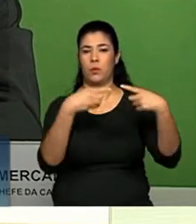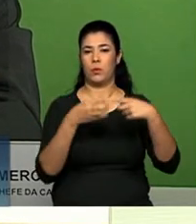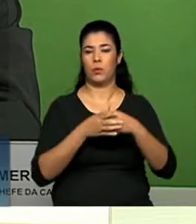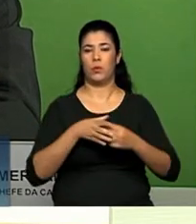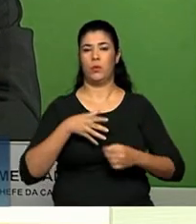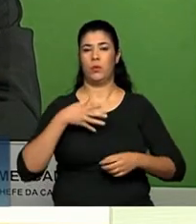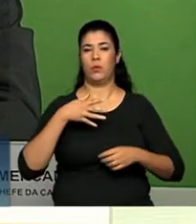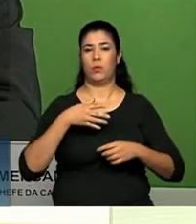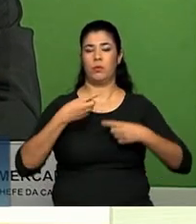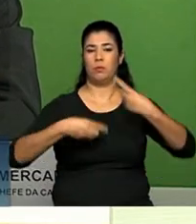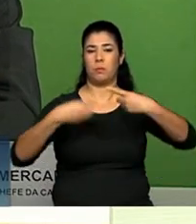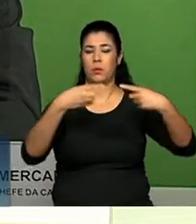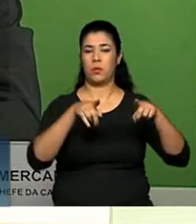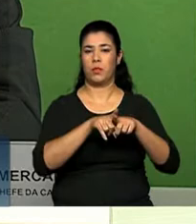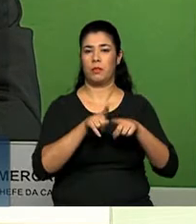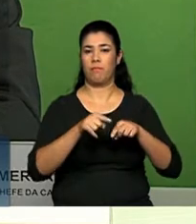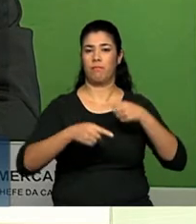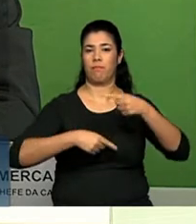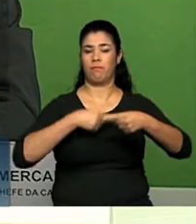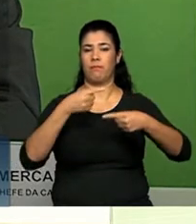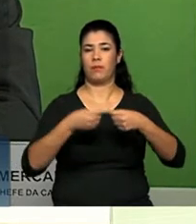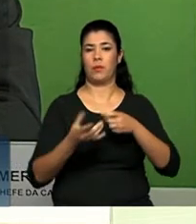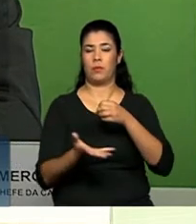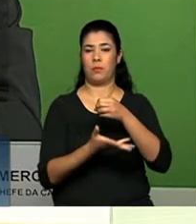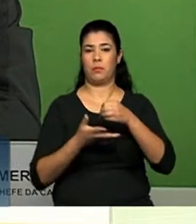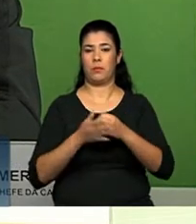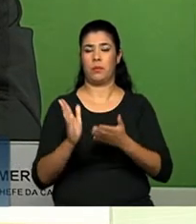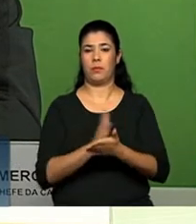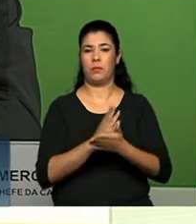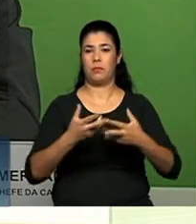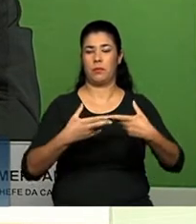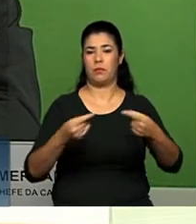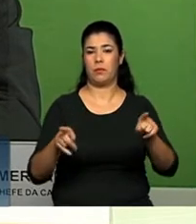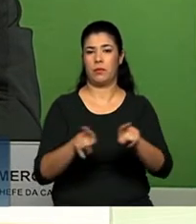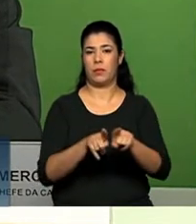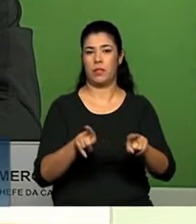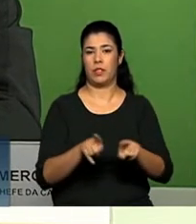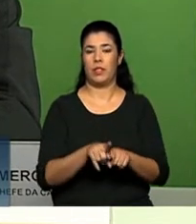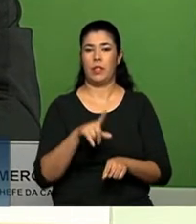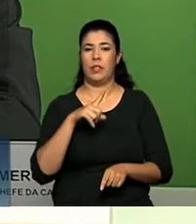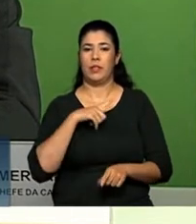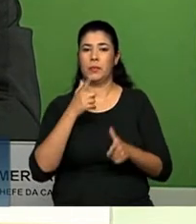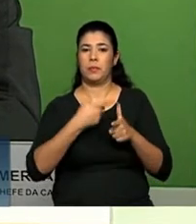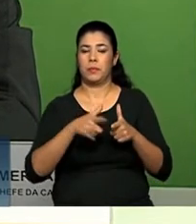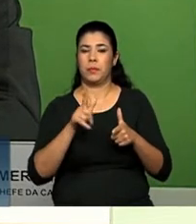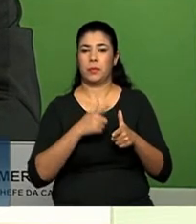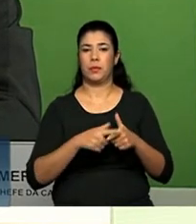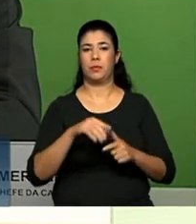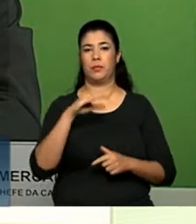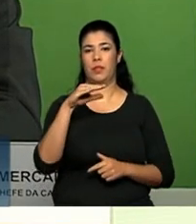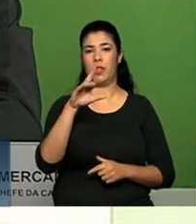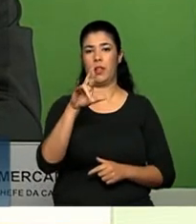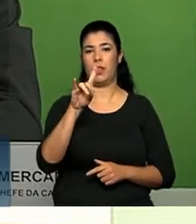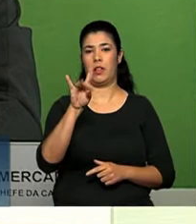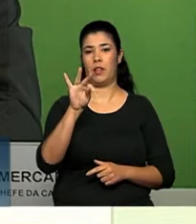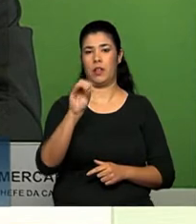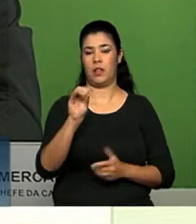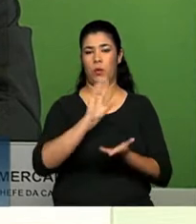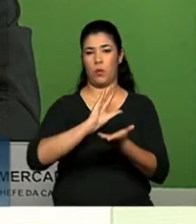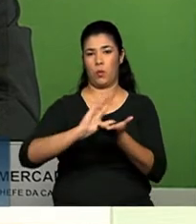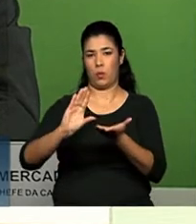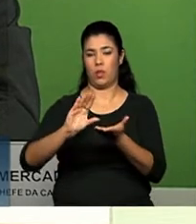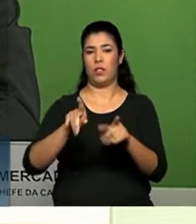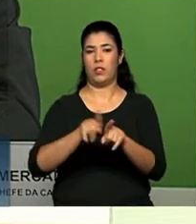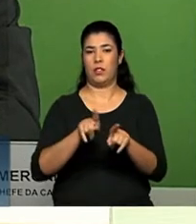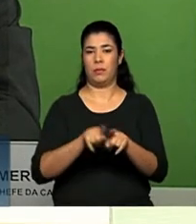anticíclica, baseado em alguns instrumentos. Um deles era o crédito subsidiado. O PSI, o